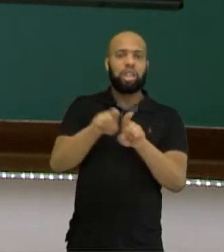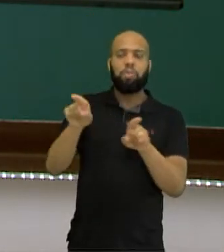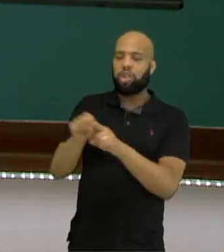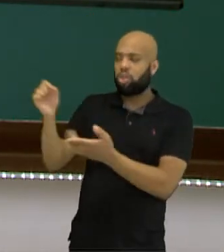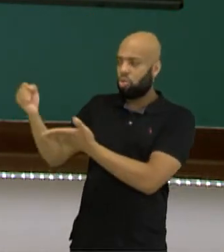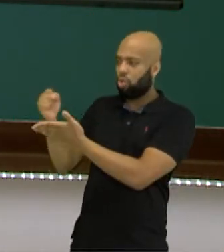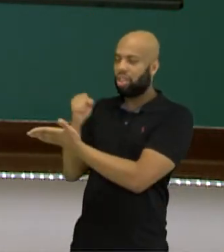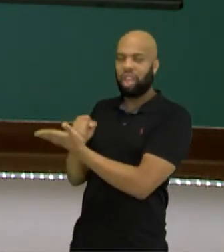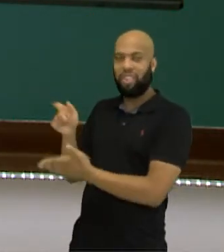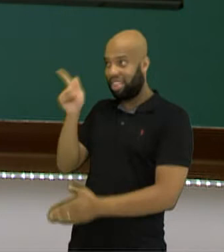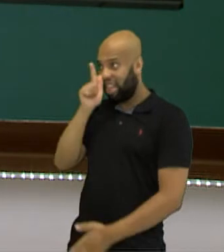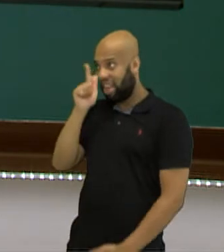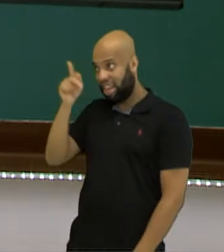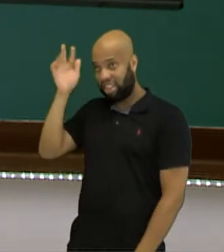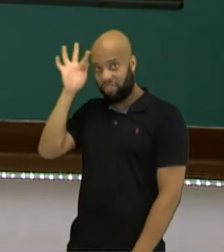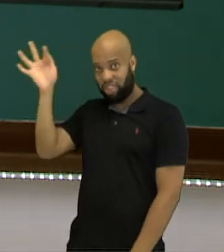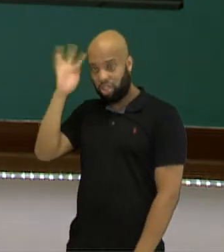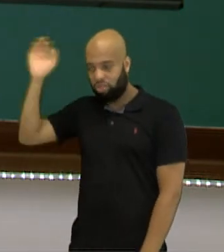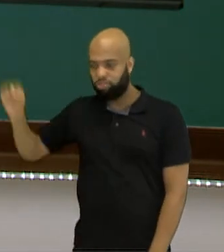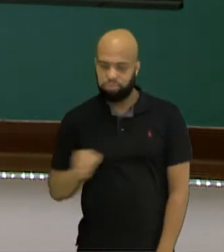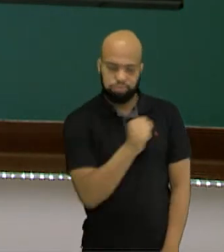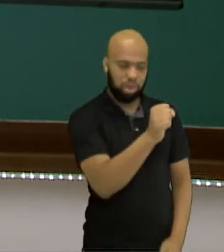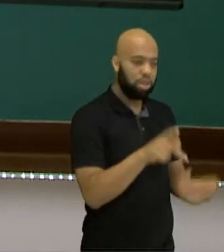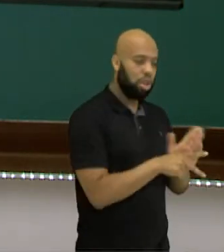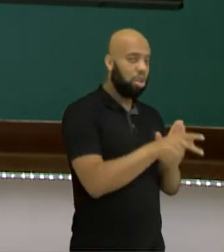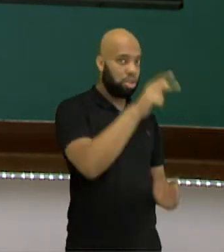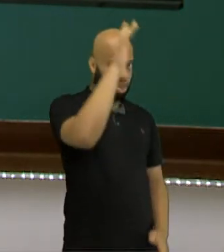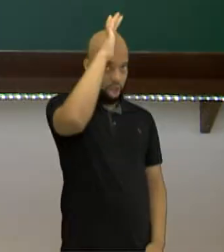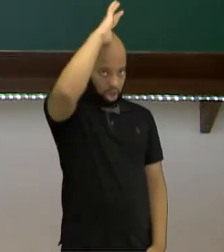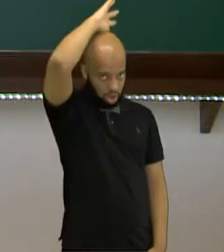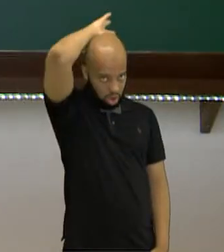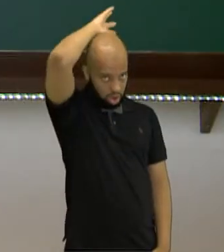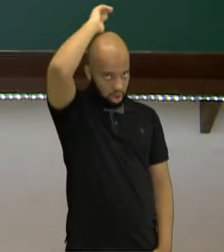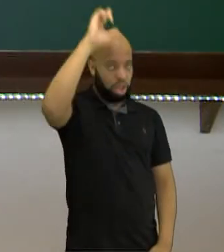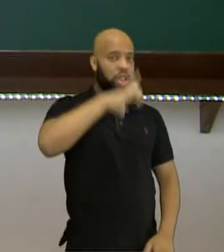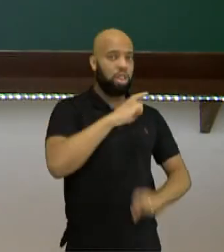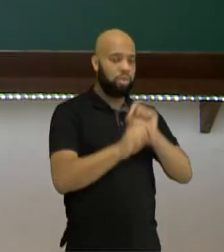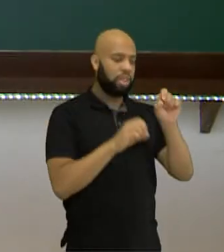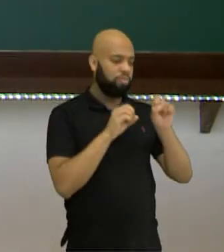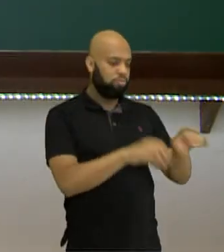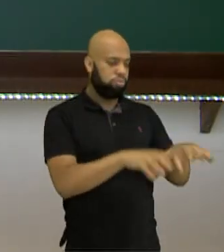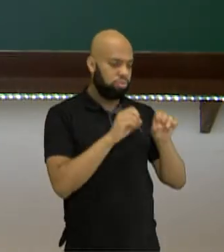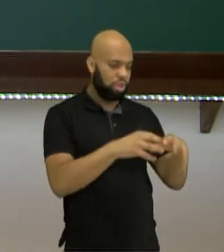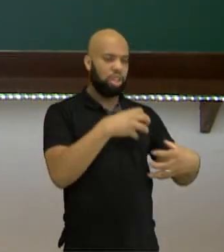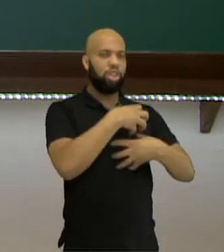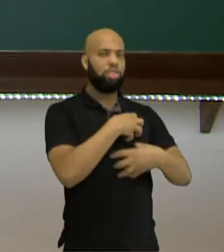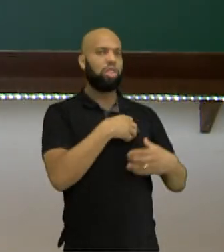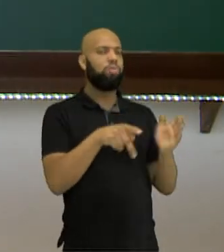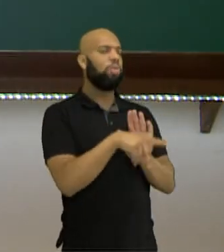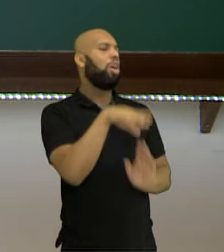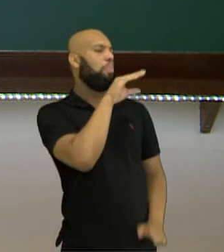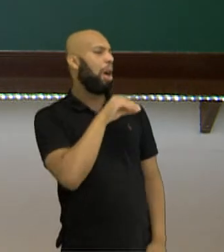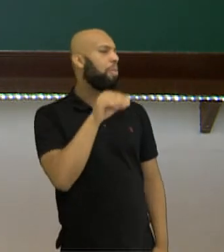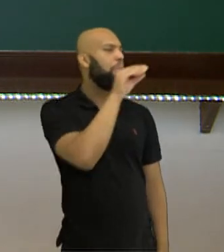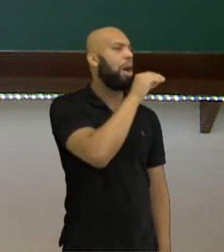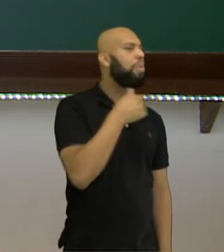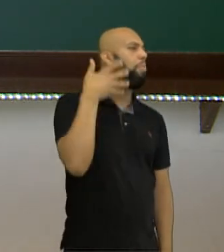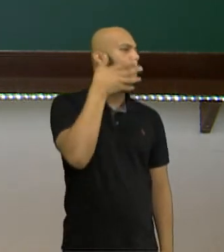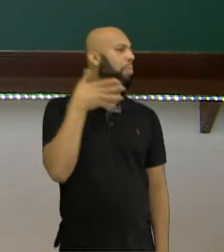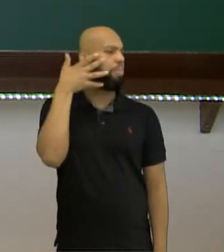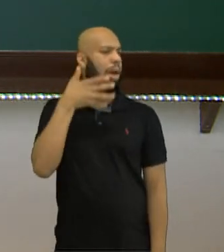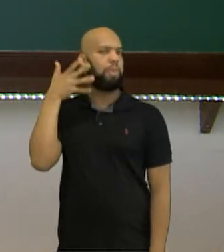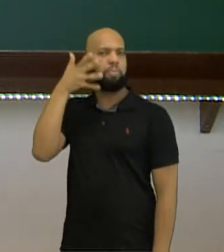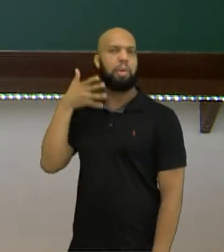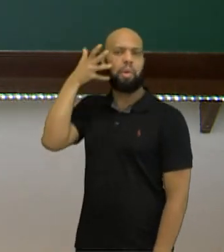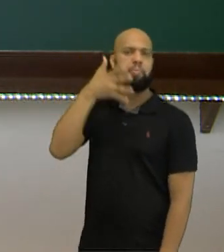mandava importada da Grécia esses filósofos que são responsáveis então para ensinar essa arte da oratória e da Helô